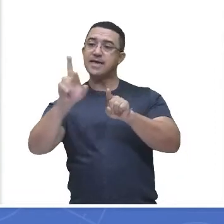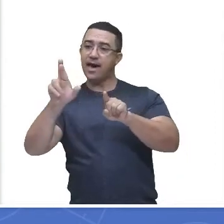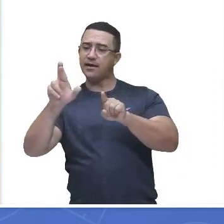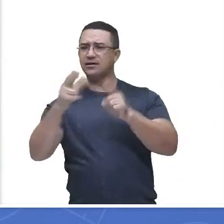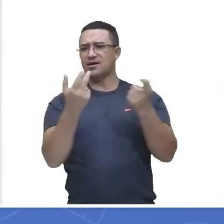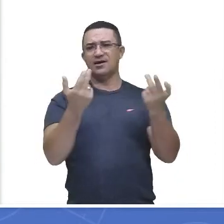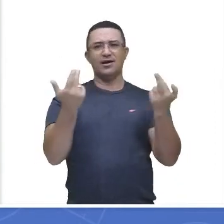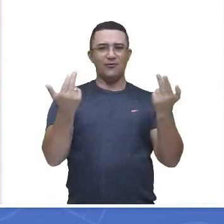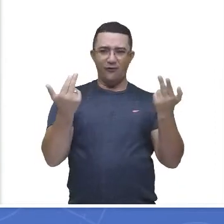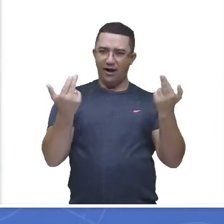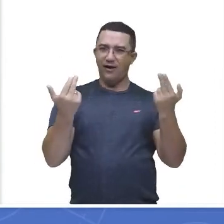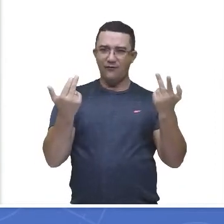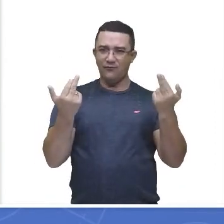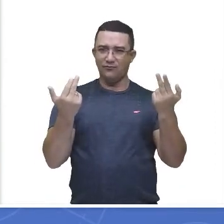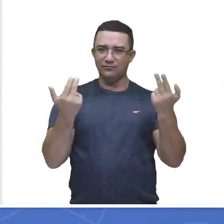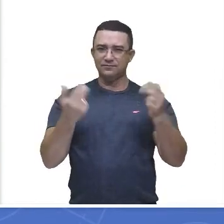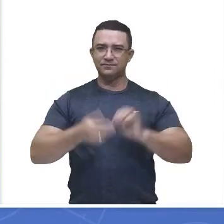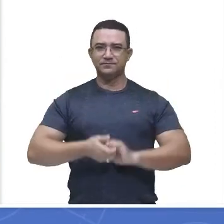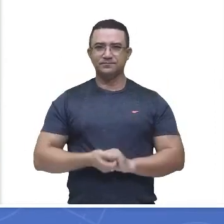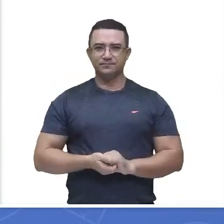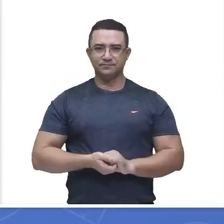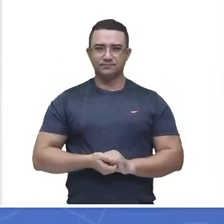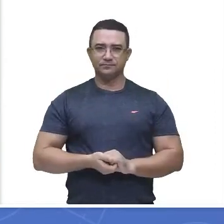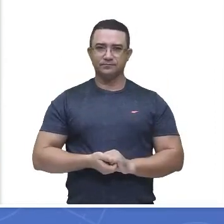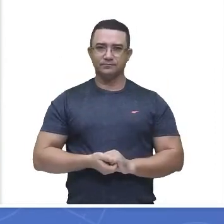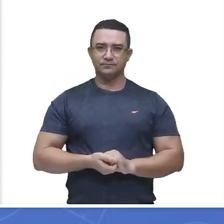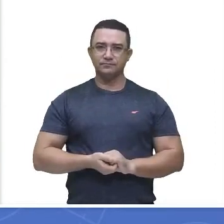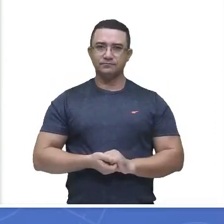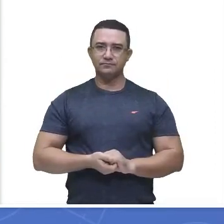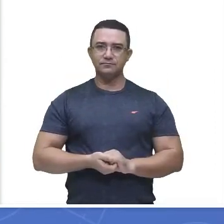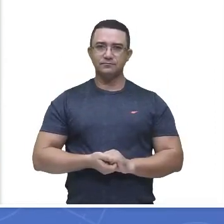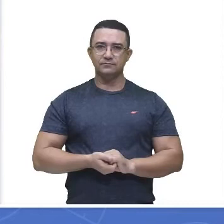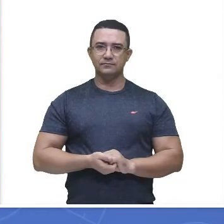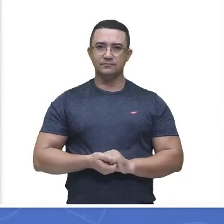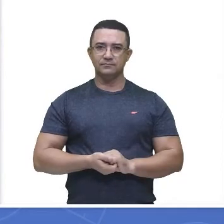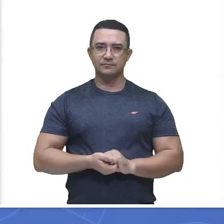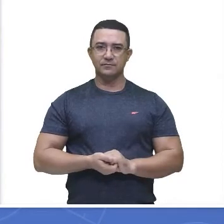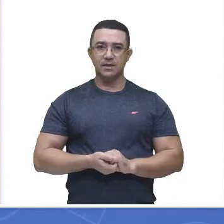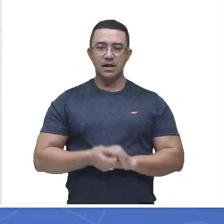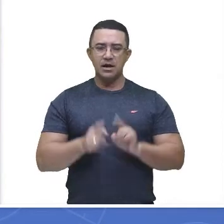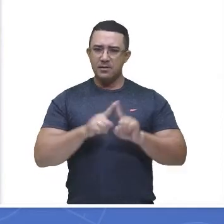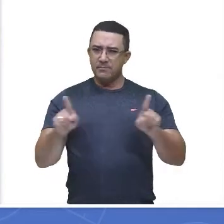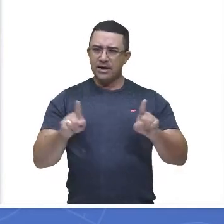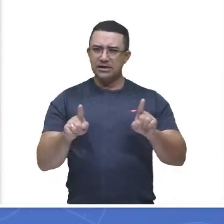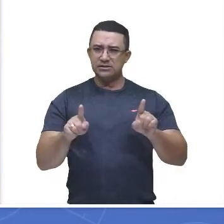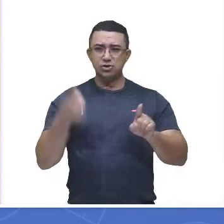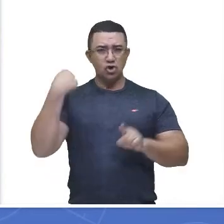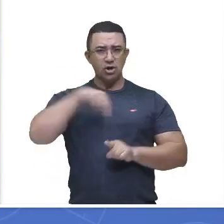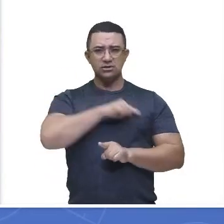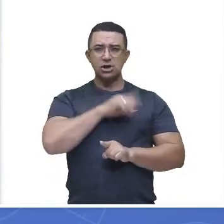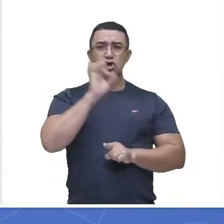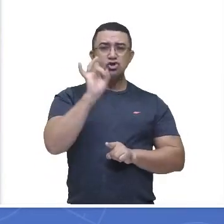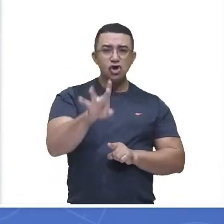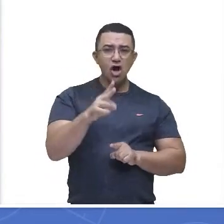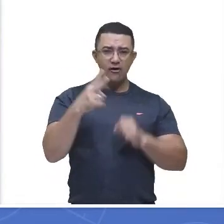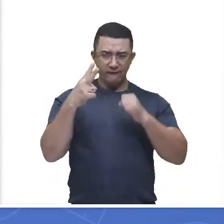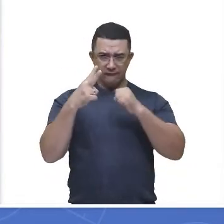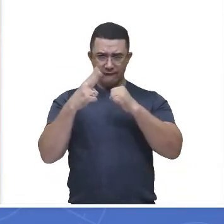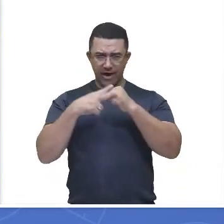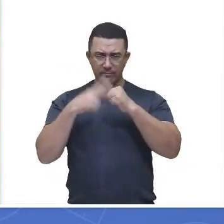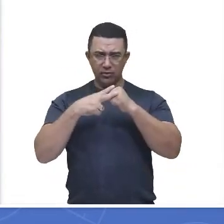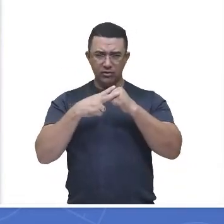em AR que muda, tudo bem? Só que nós não temos apenas verbos regulares, né? Temos os